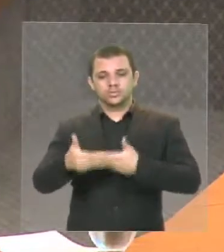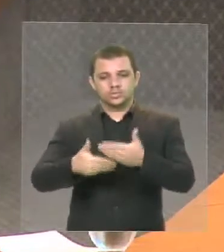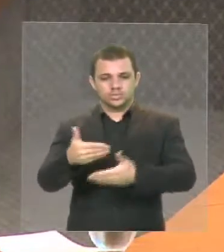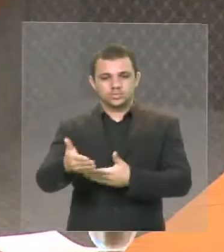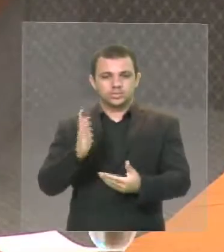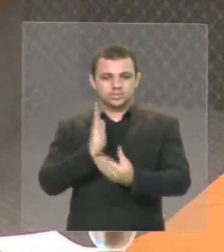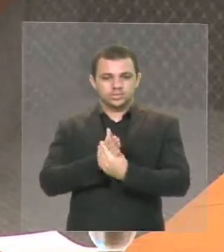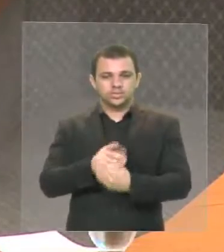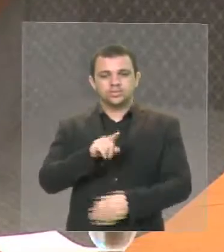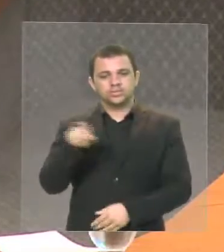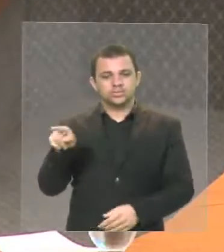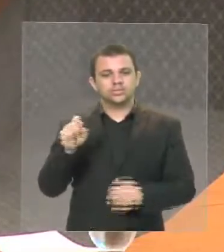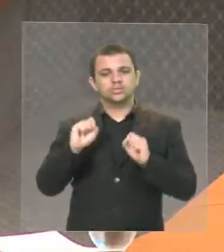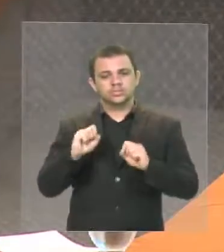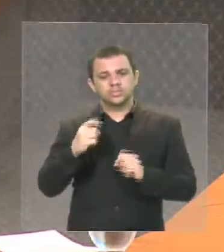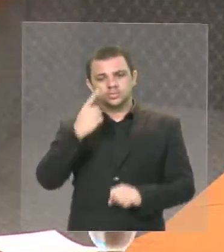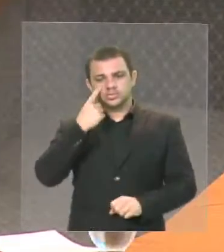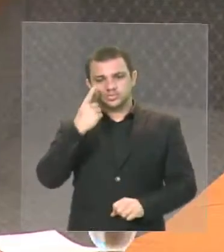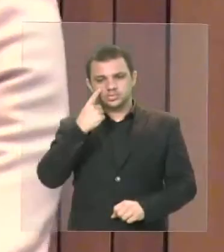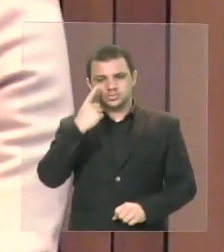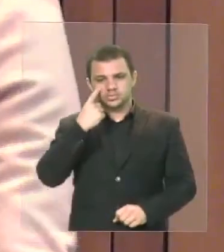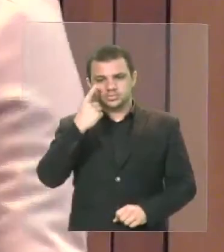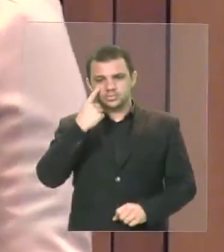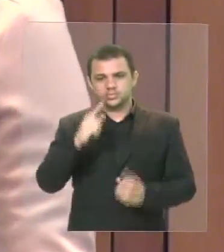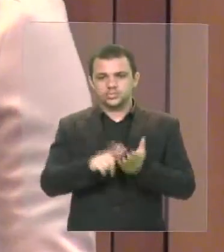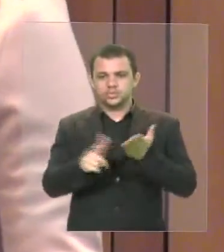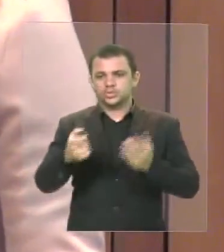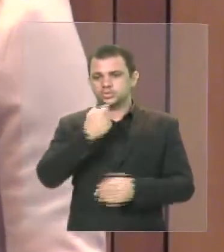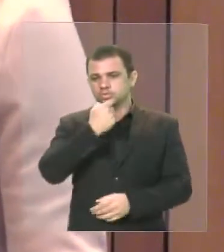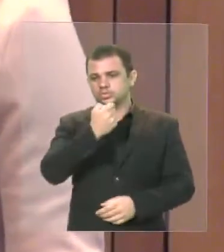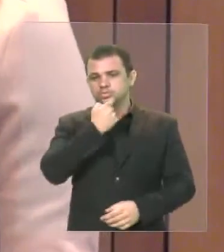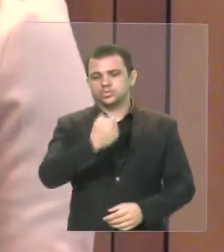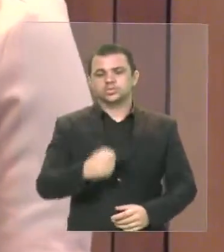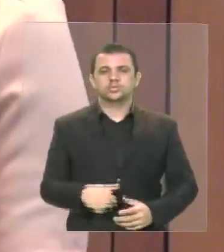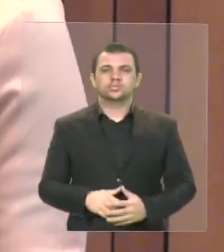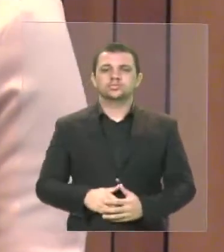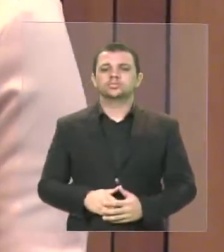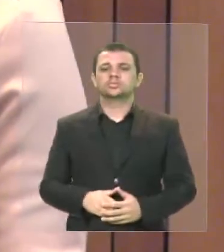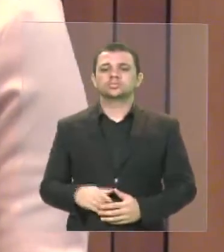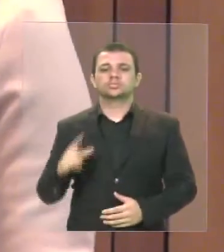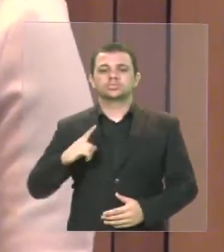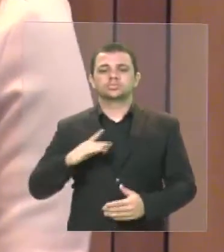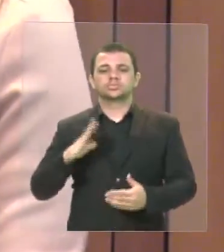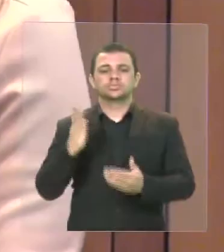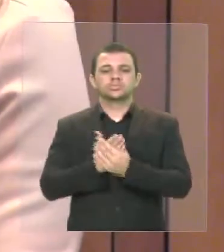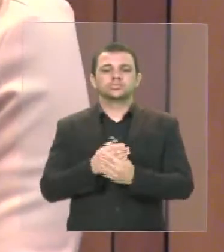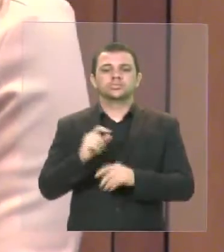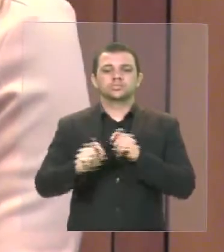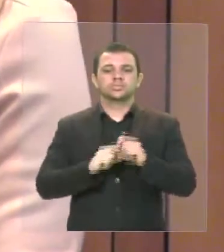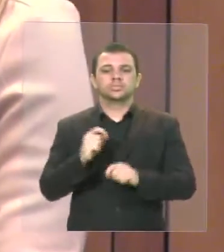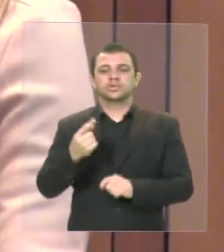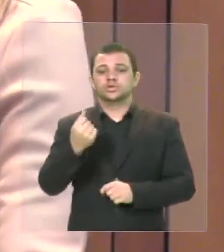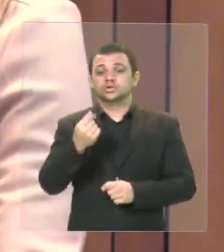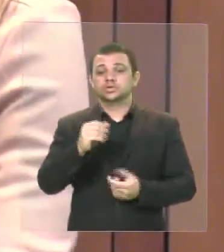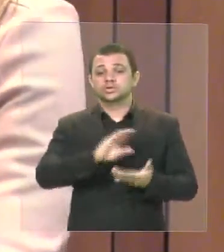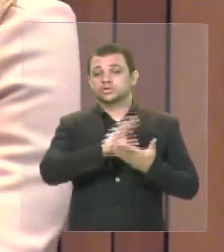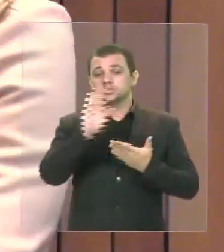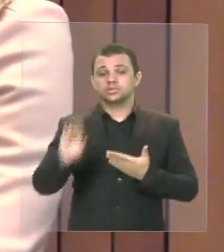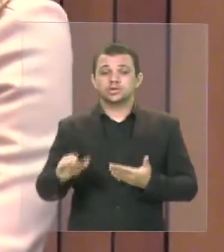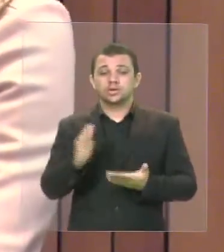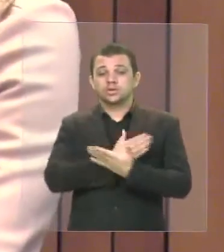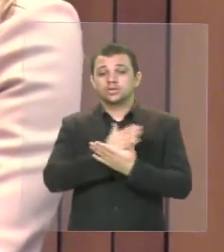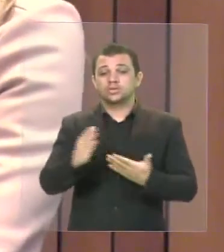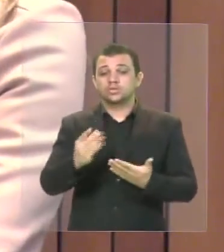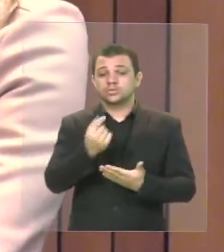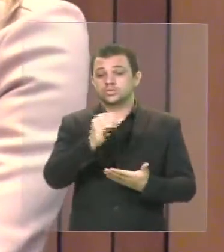devem ter visto nos jornais, concluiu o processo de repatriação de recursos ilegais mantidos